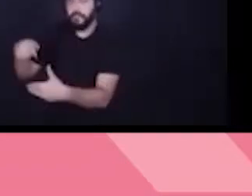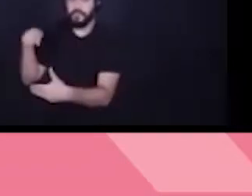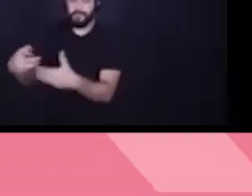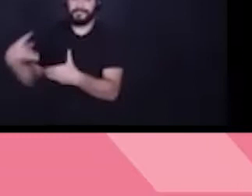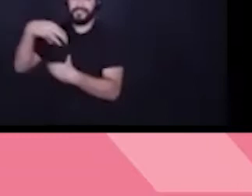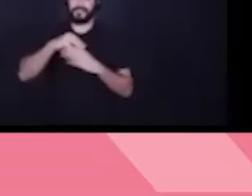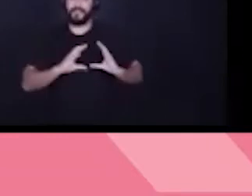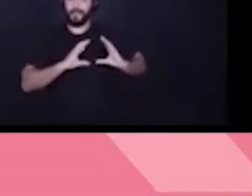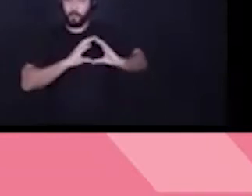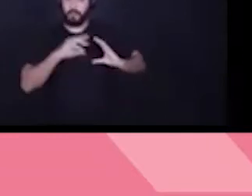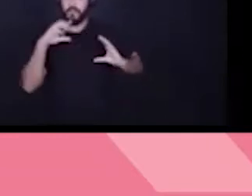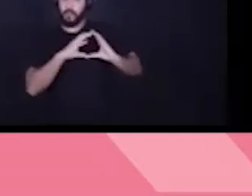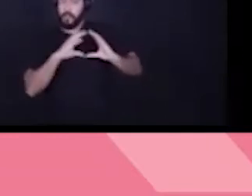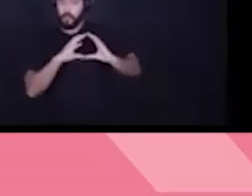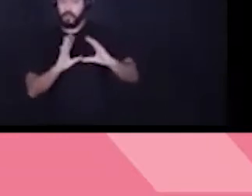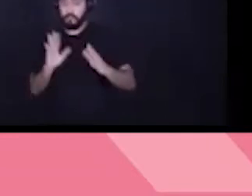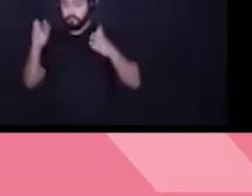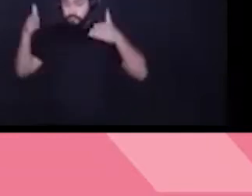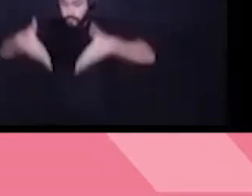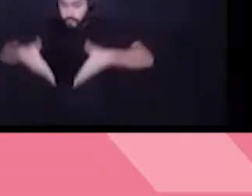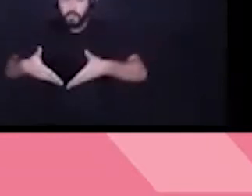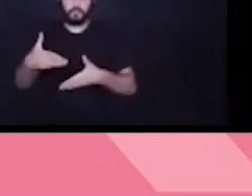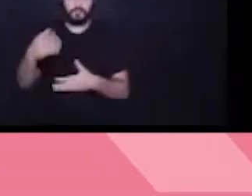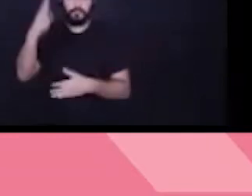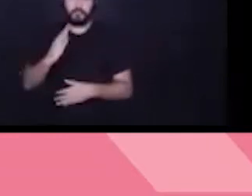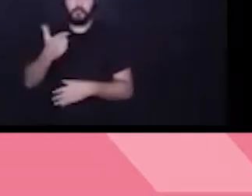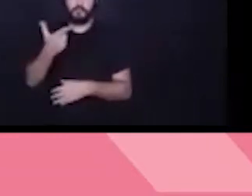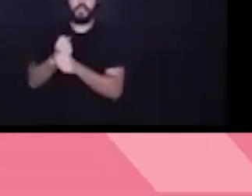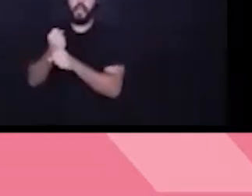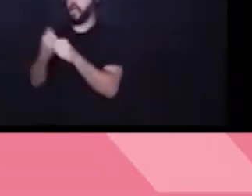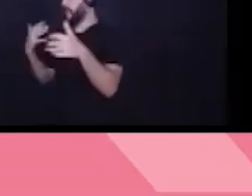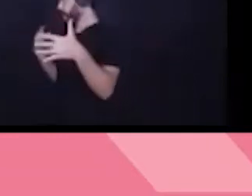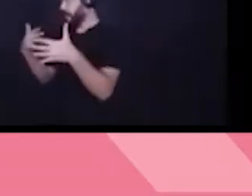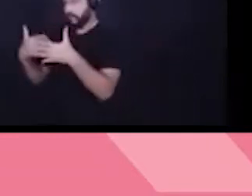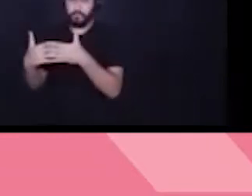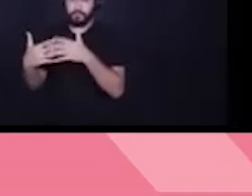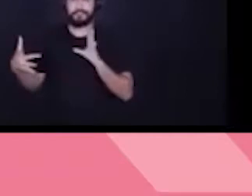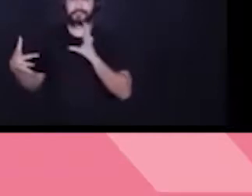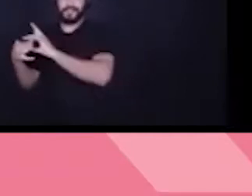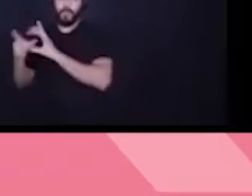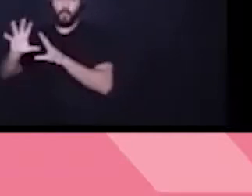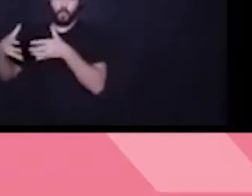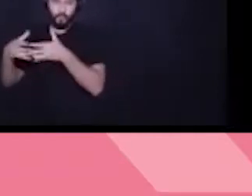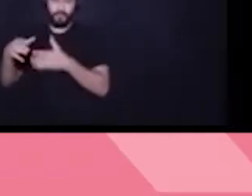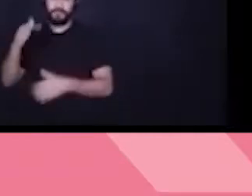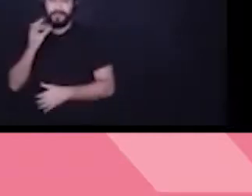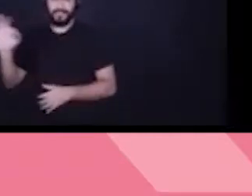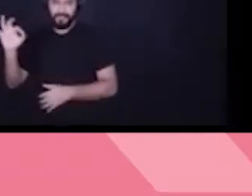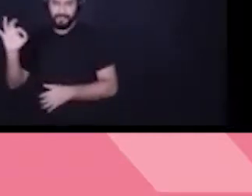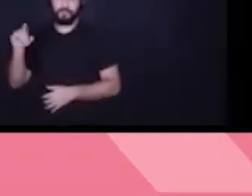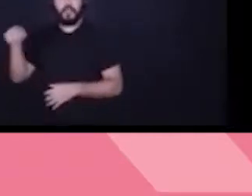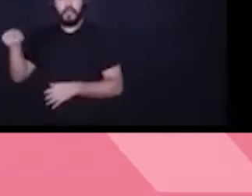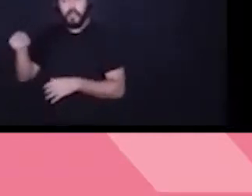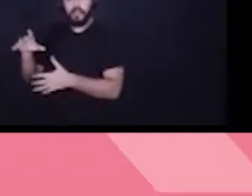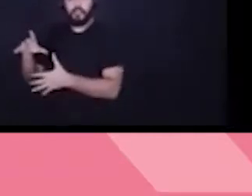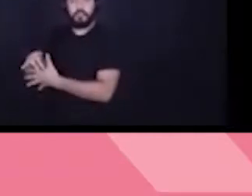no Brasil há mais de 20 anos, faz parte de um grupo francês chamado ADO e é líder no varejo no ramo